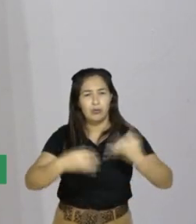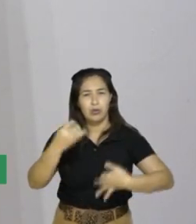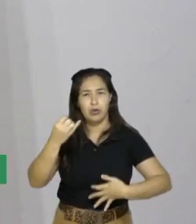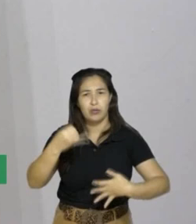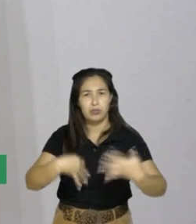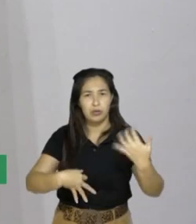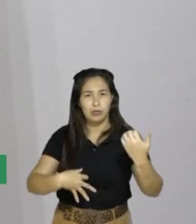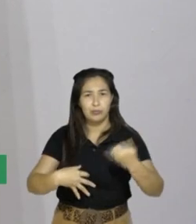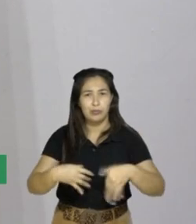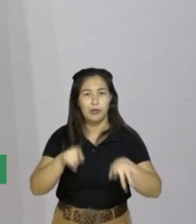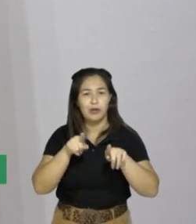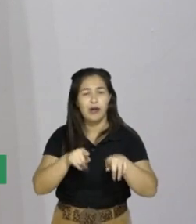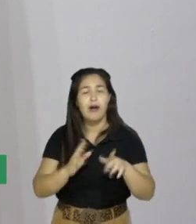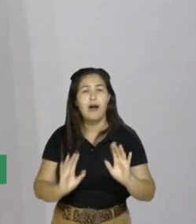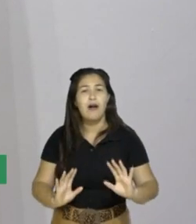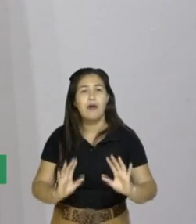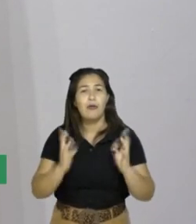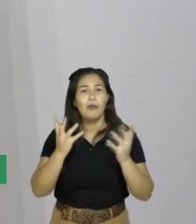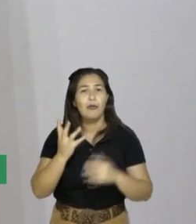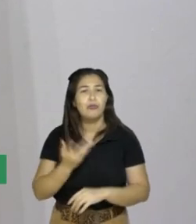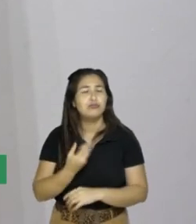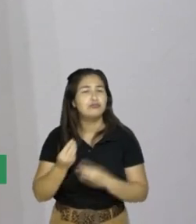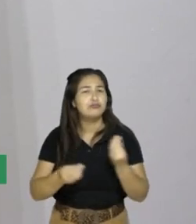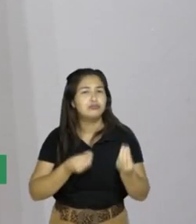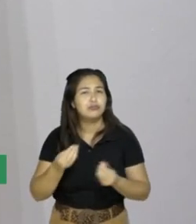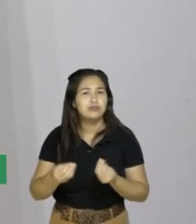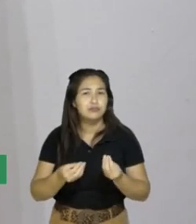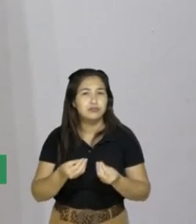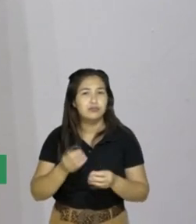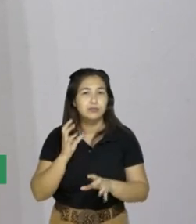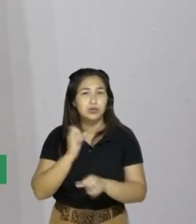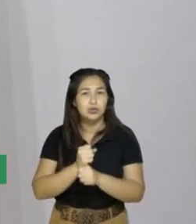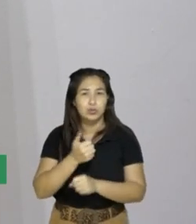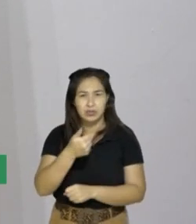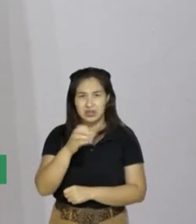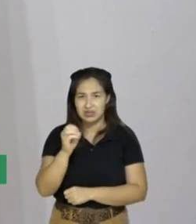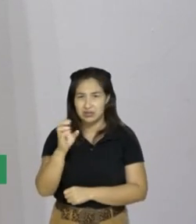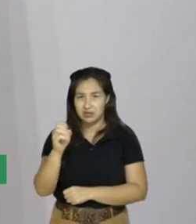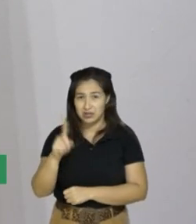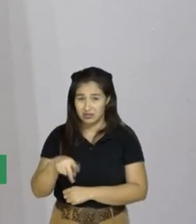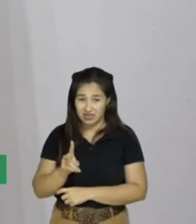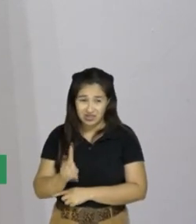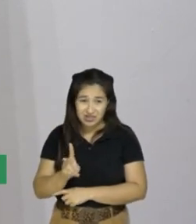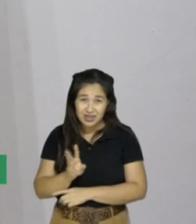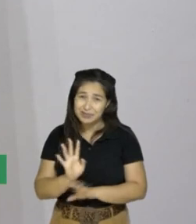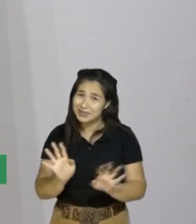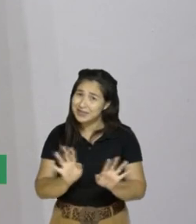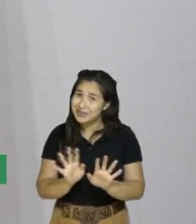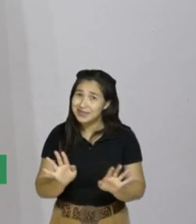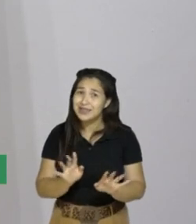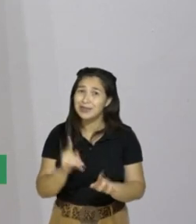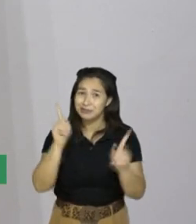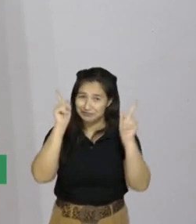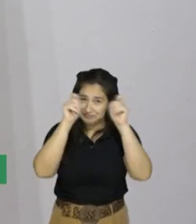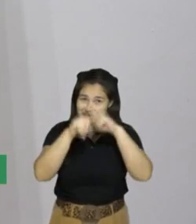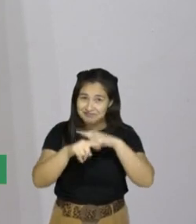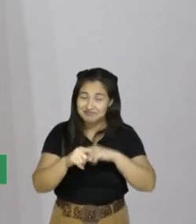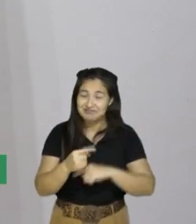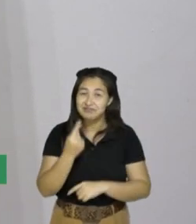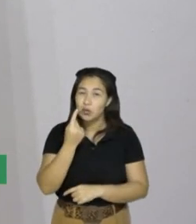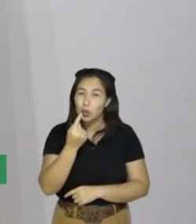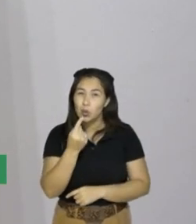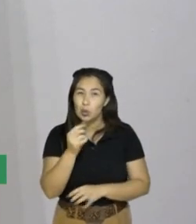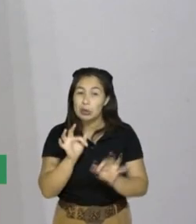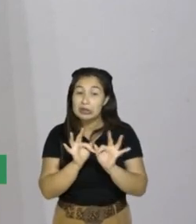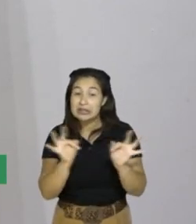evento tão importante sem anos não é sempre né um detalhe um detalhe assim